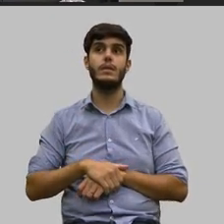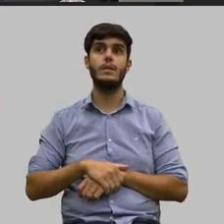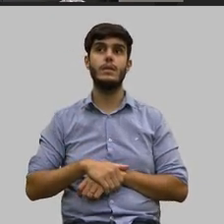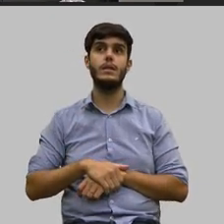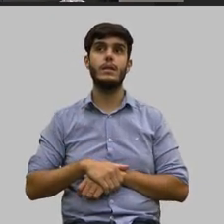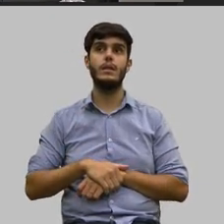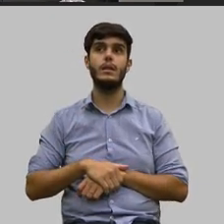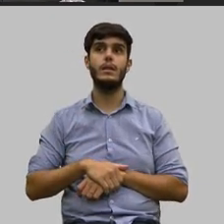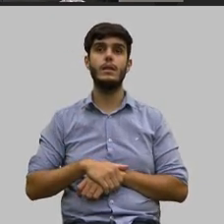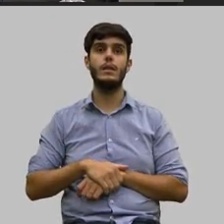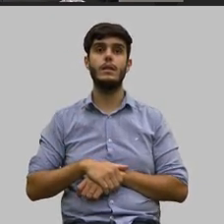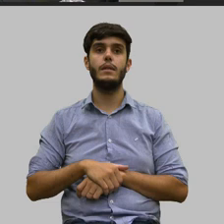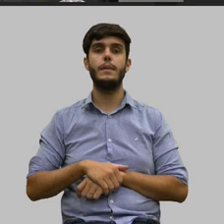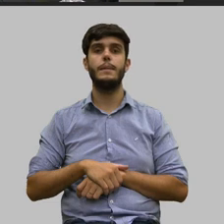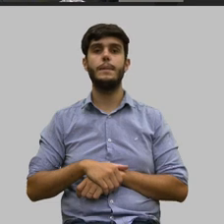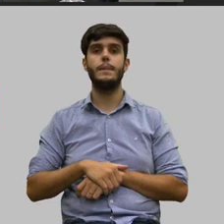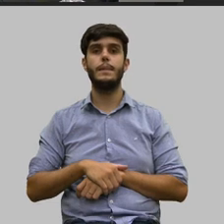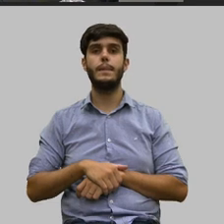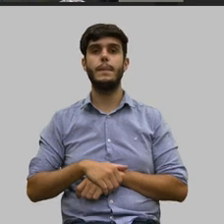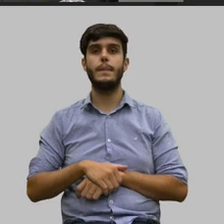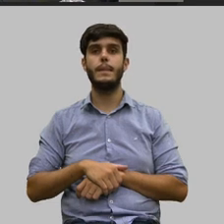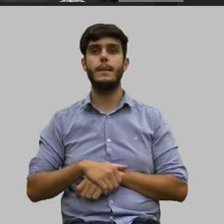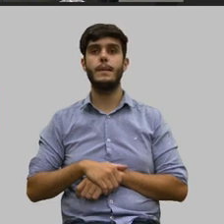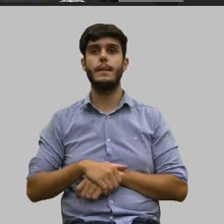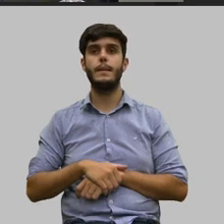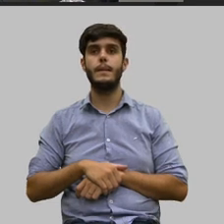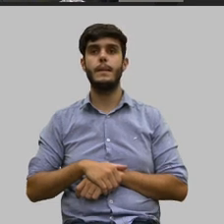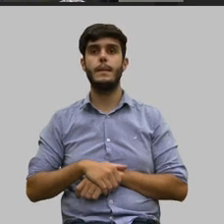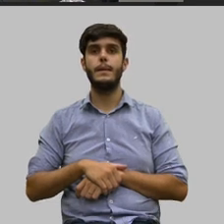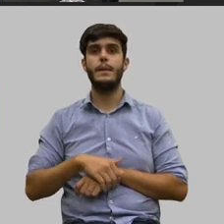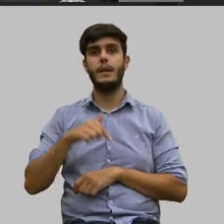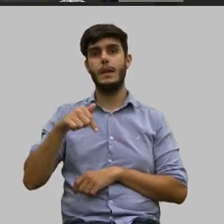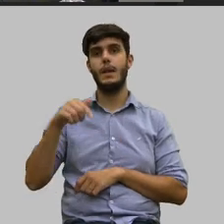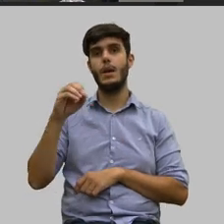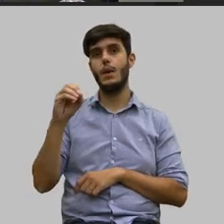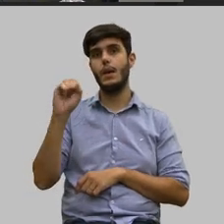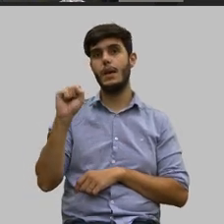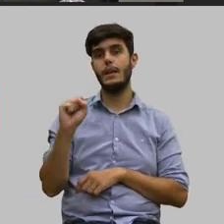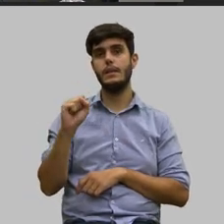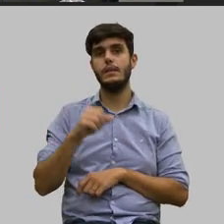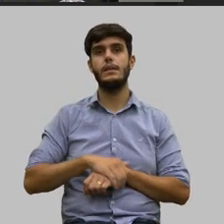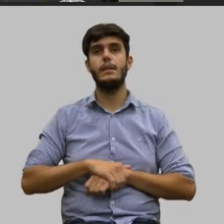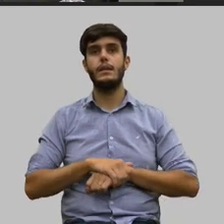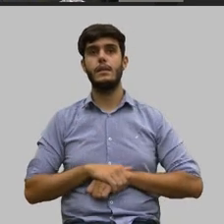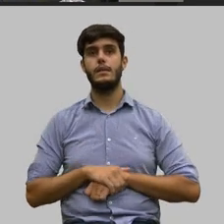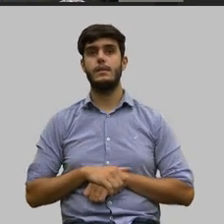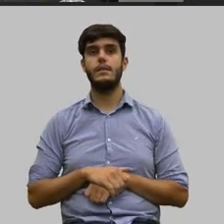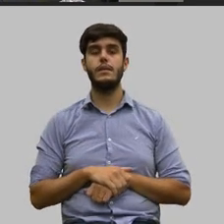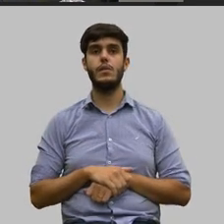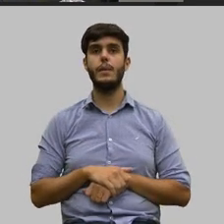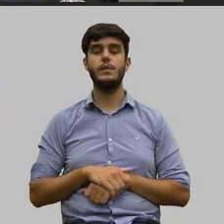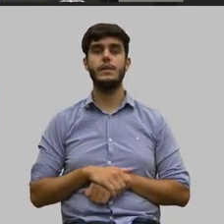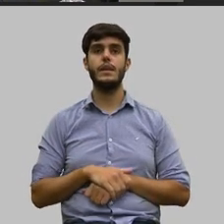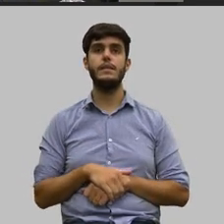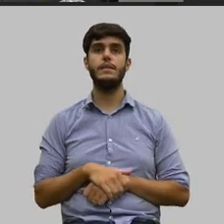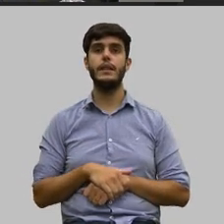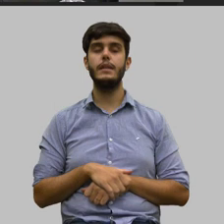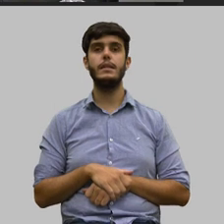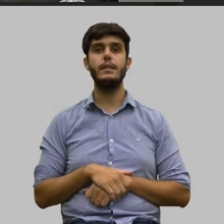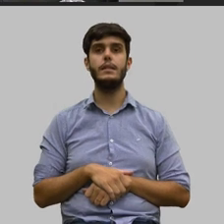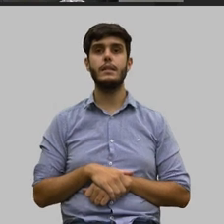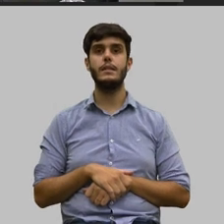entrada 17% O qos que é um número eh menor eh